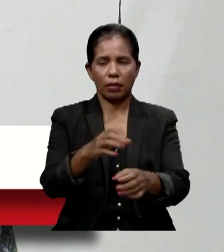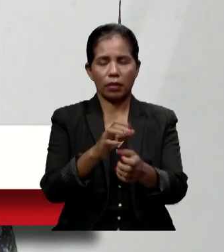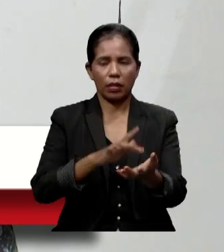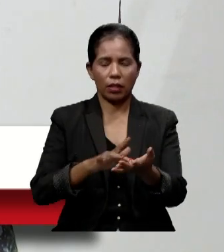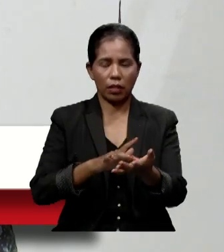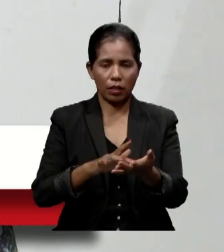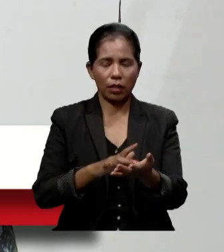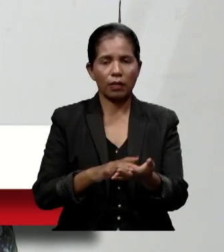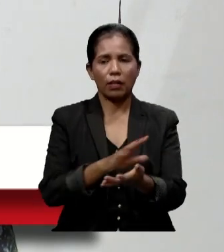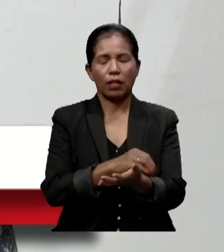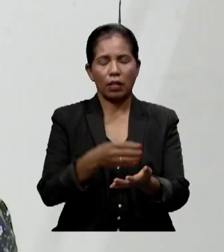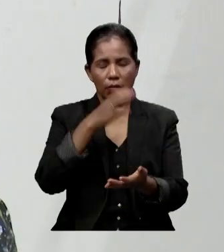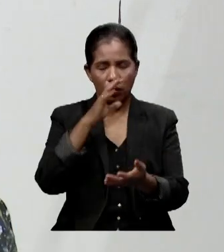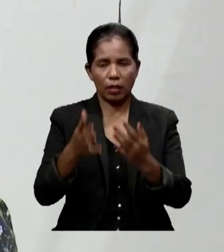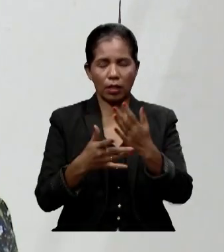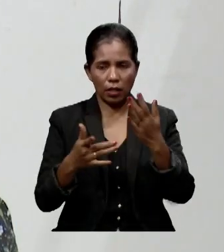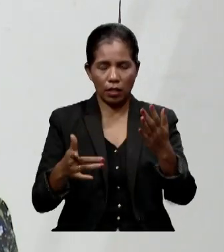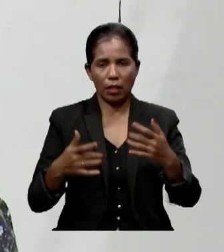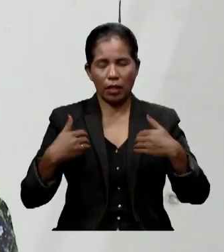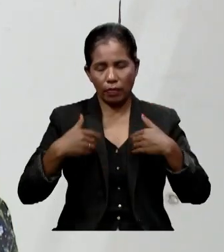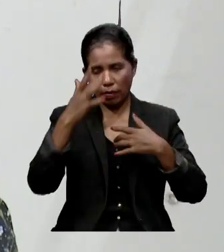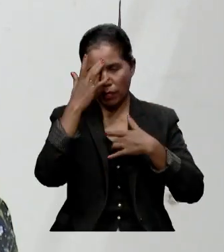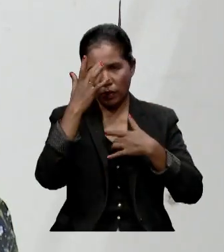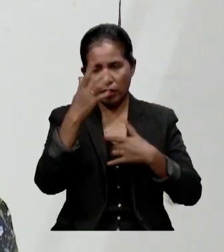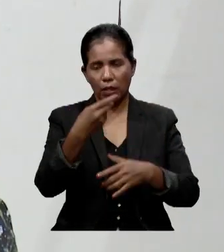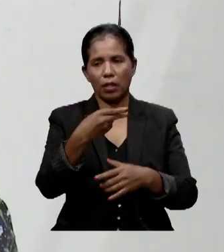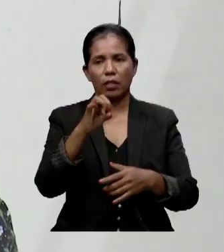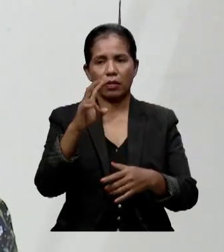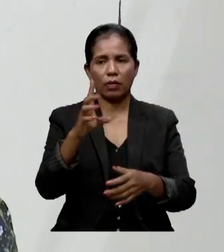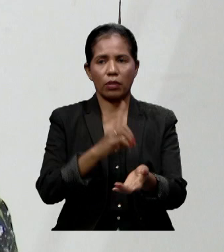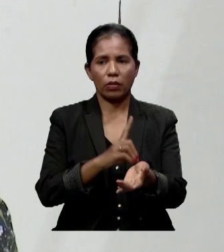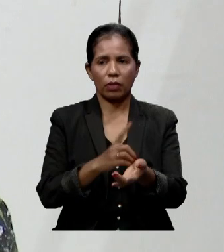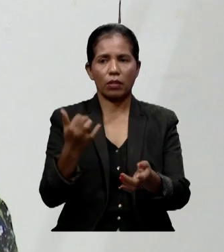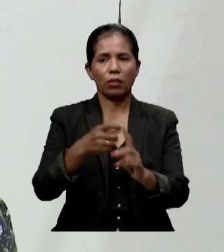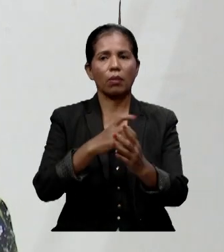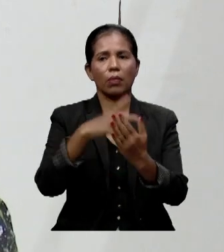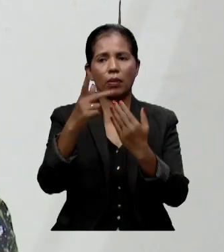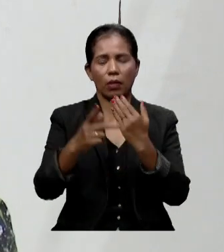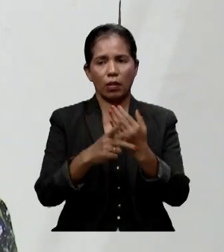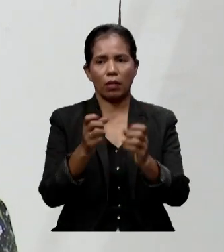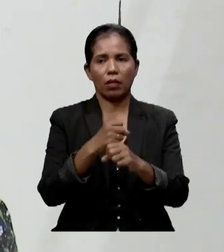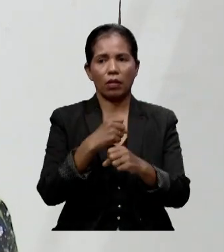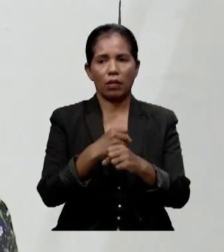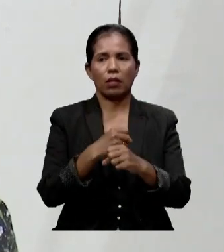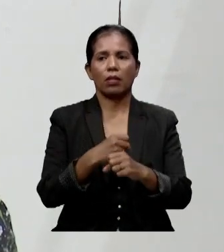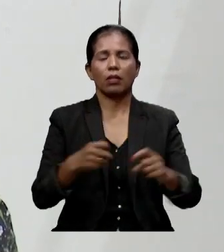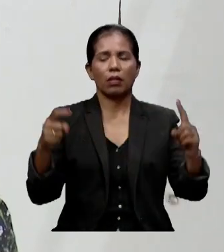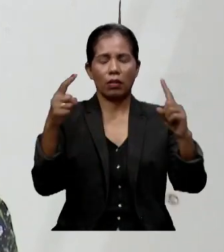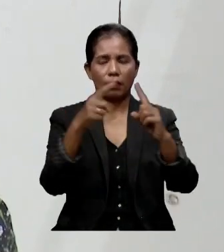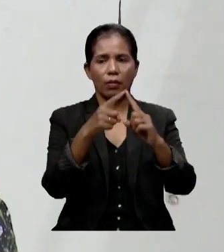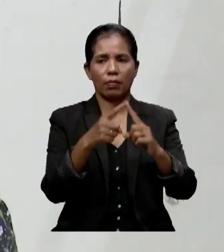caso refere. Depois sira médico sira usi programanya aproximação